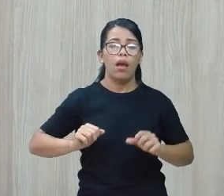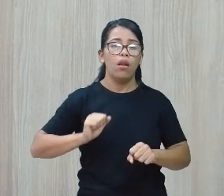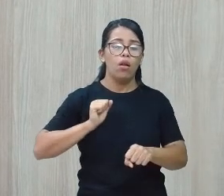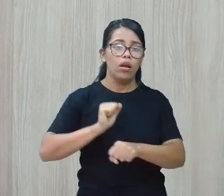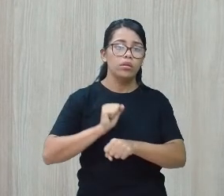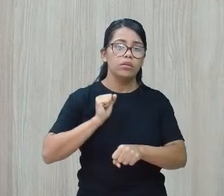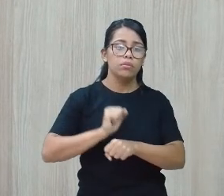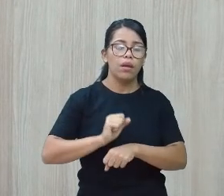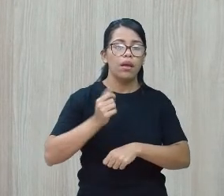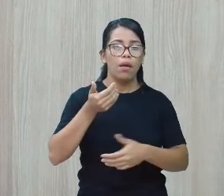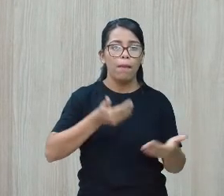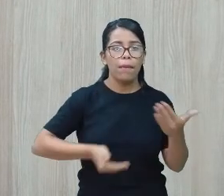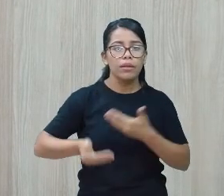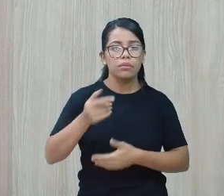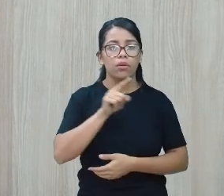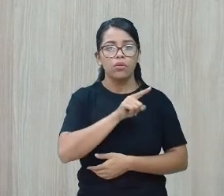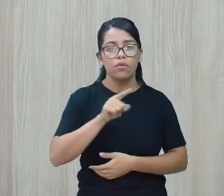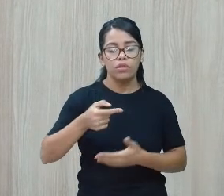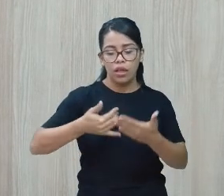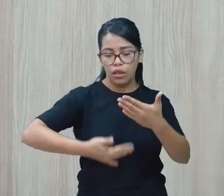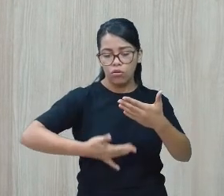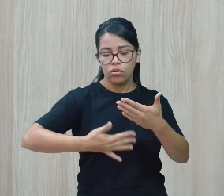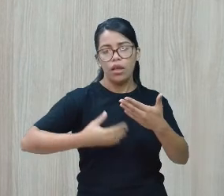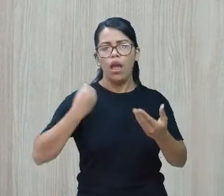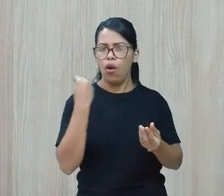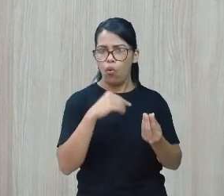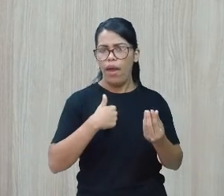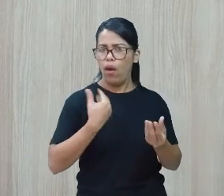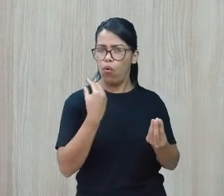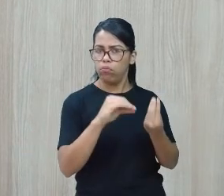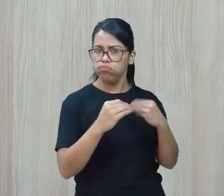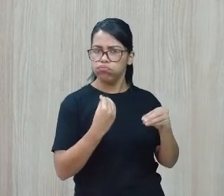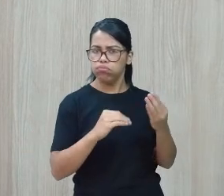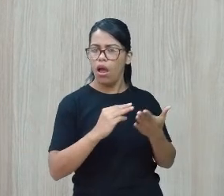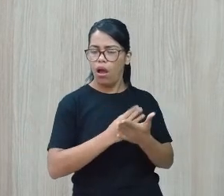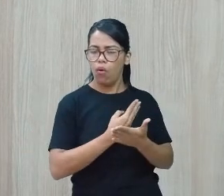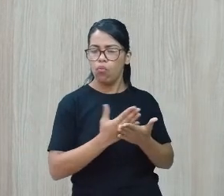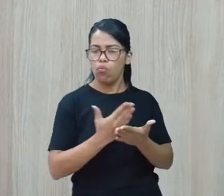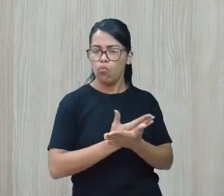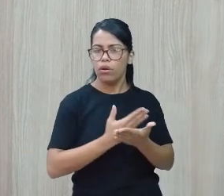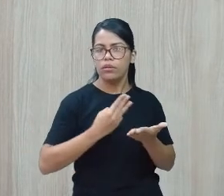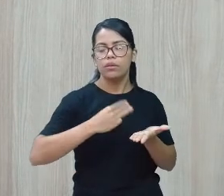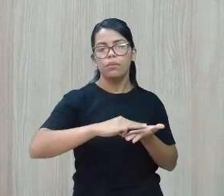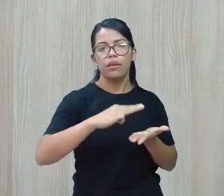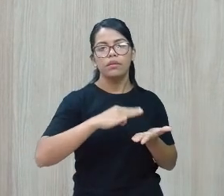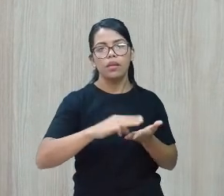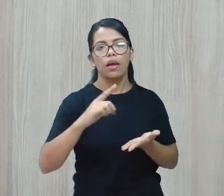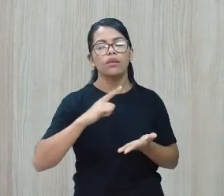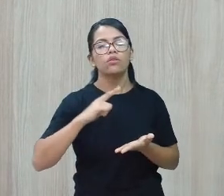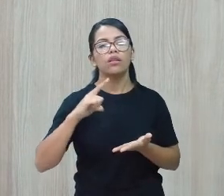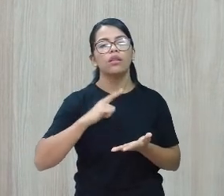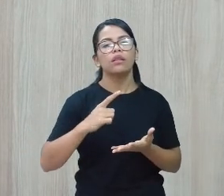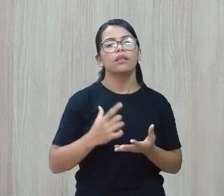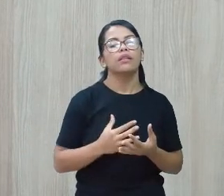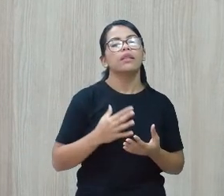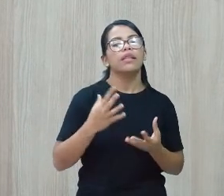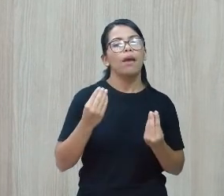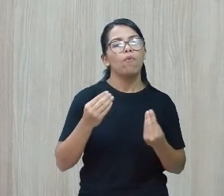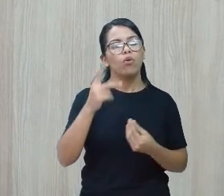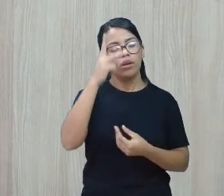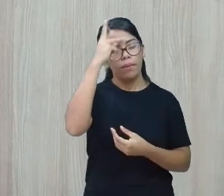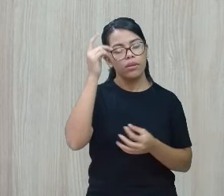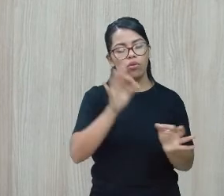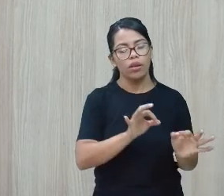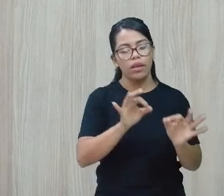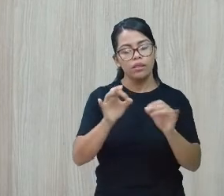vocês aqui no chat. Eu coloquei alguns recadinhos aqui, mas tem gente aqui assistindo, mas não responderam.